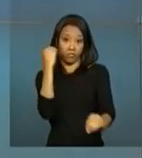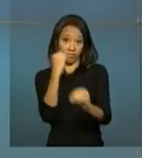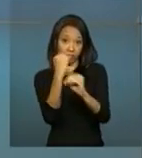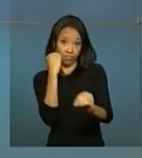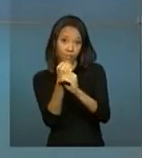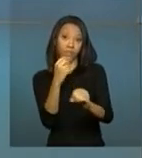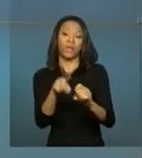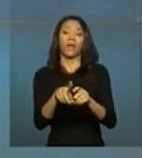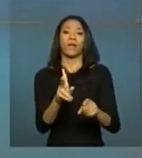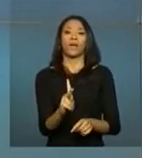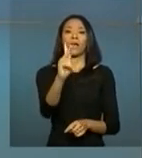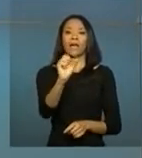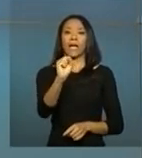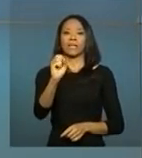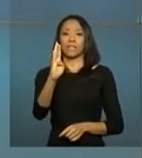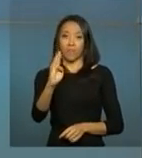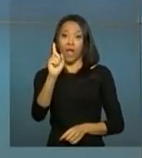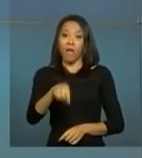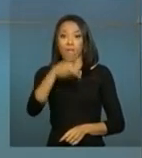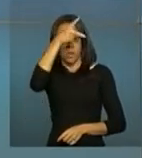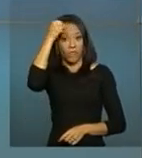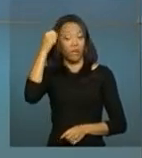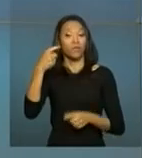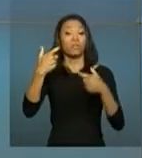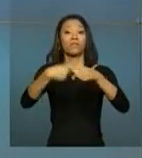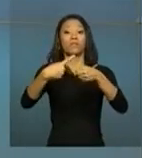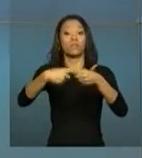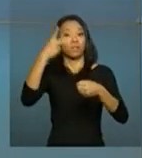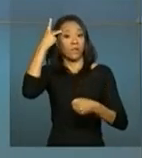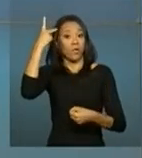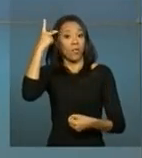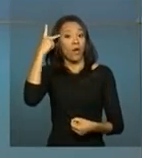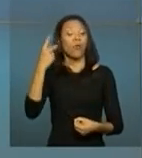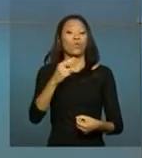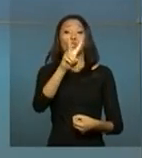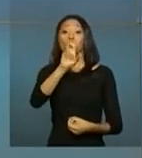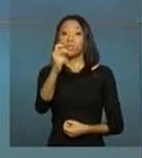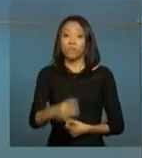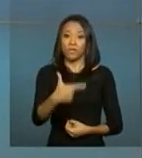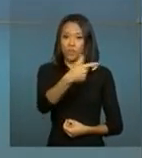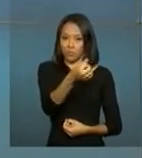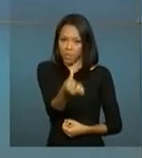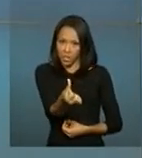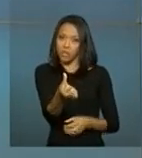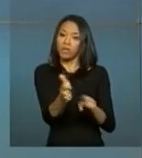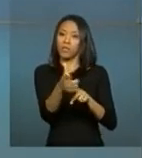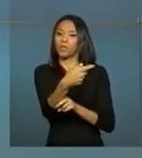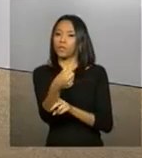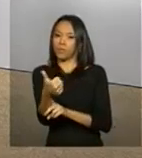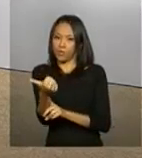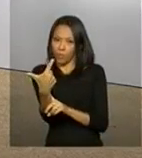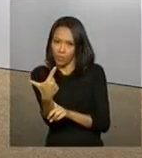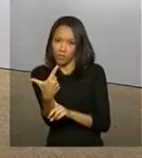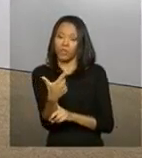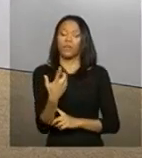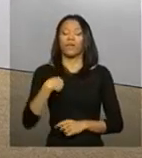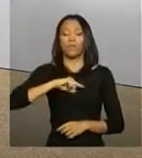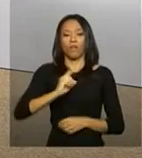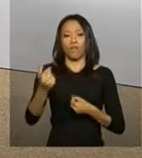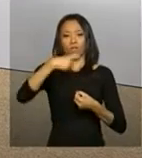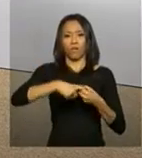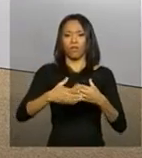Cassab foi prefeito da cidade de São Paulo por duas vezes entre os anos de 2006 e 2012. E nós